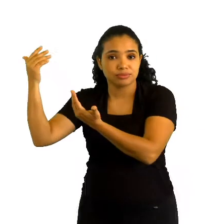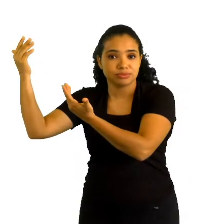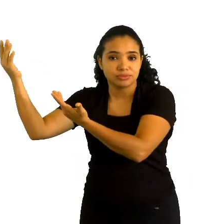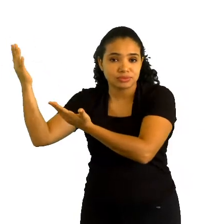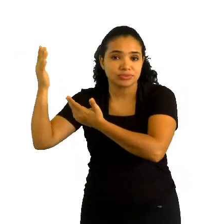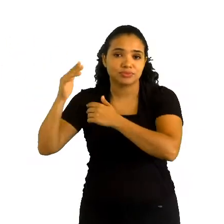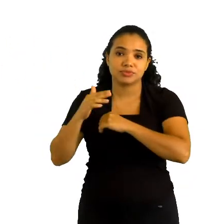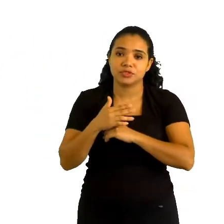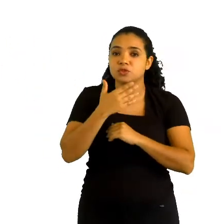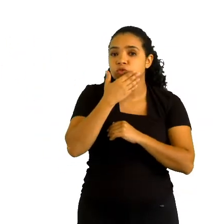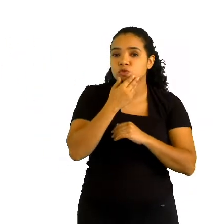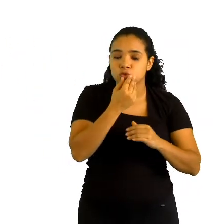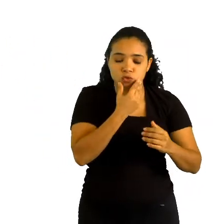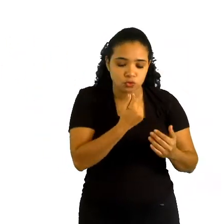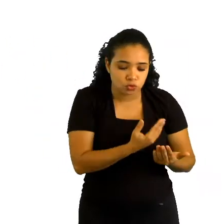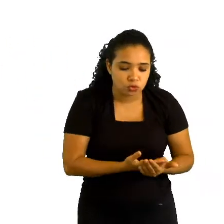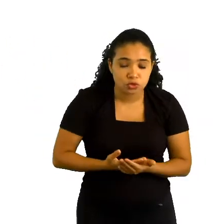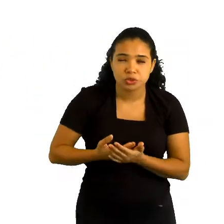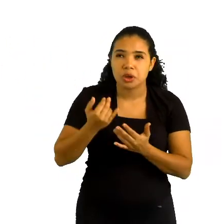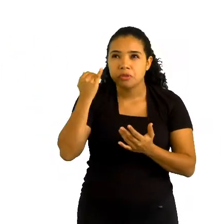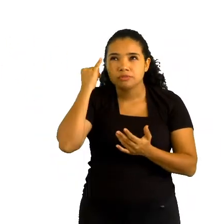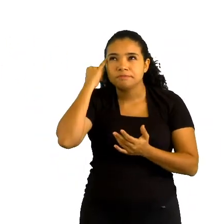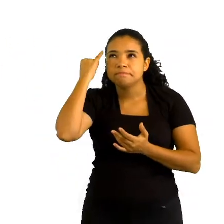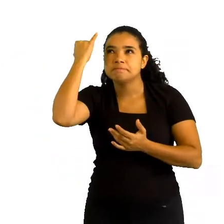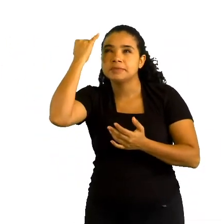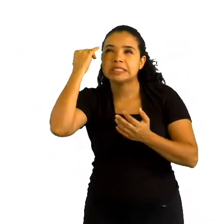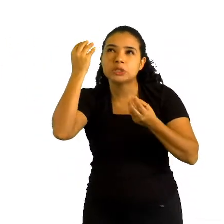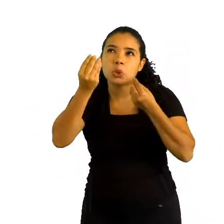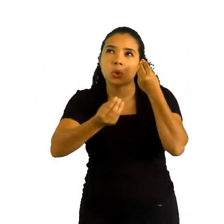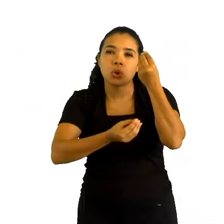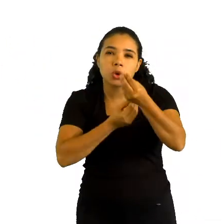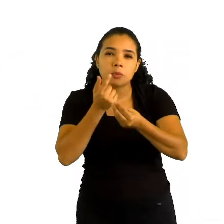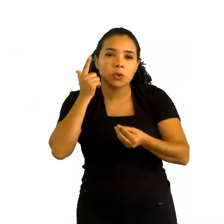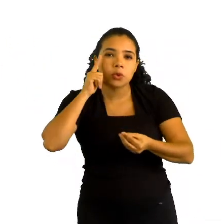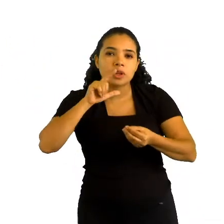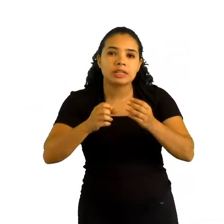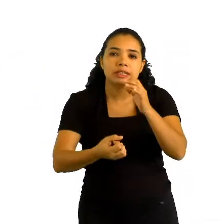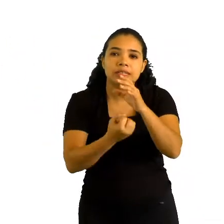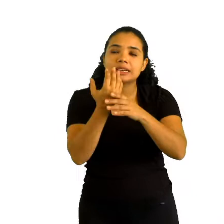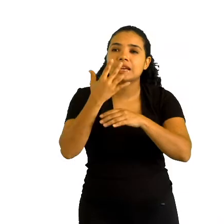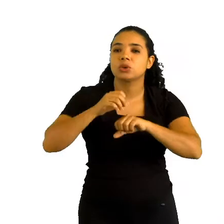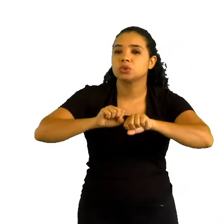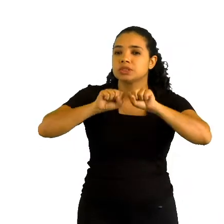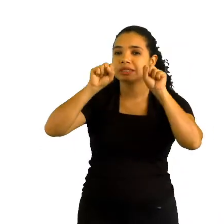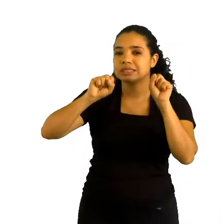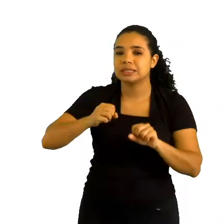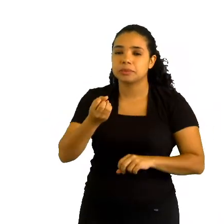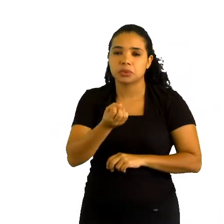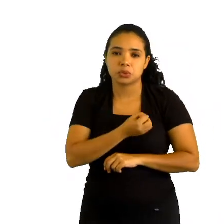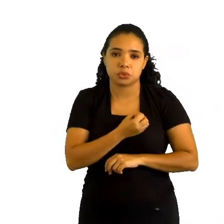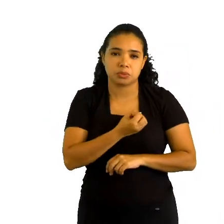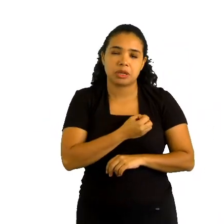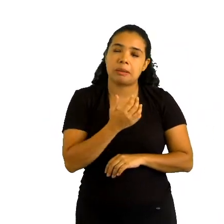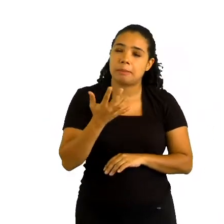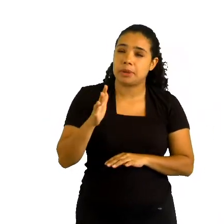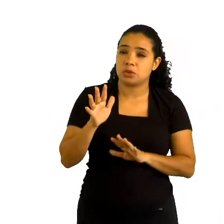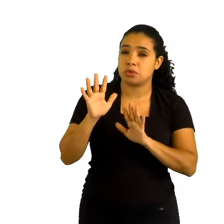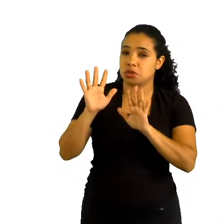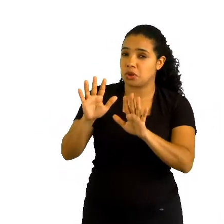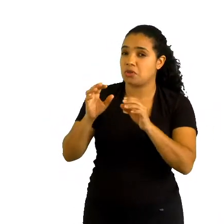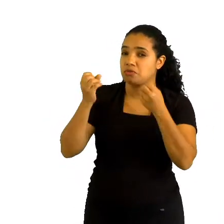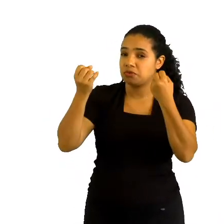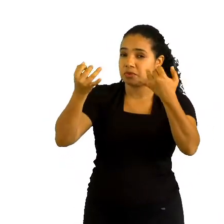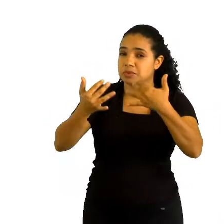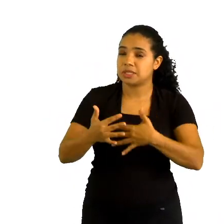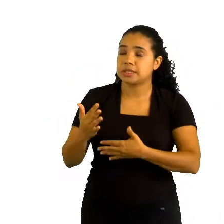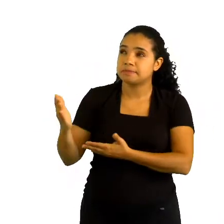pelos homens, nós podemos ter ideia de como é que eles conseguiram inventar o nosso sistema de numeração. E era mais ou menos assim, como eu já falei para